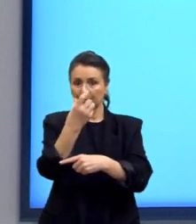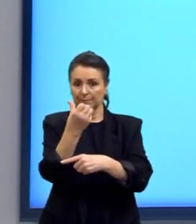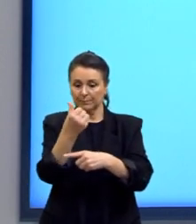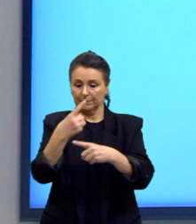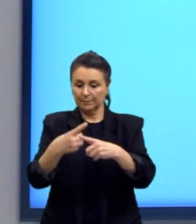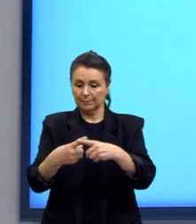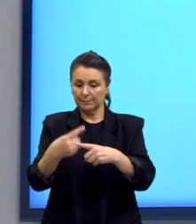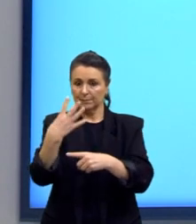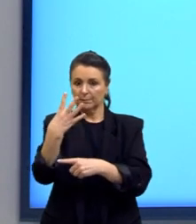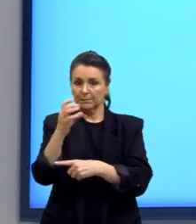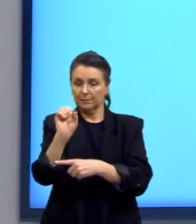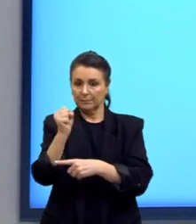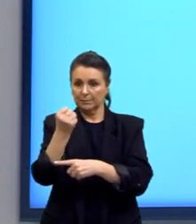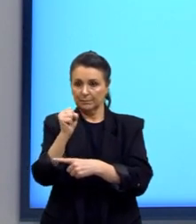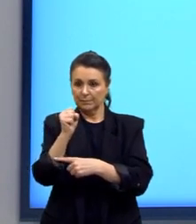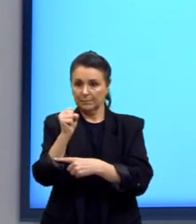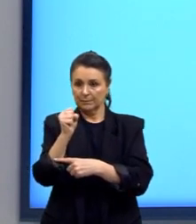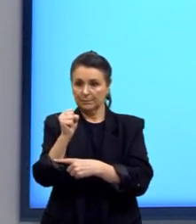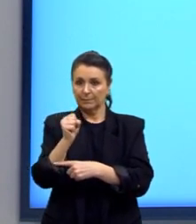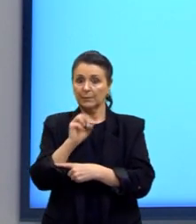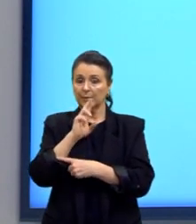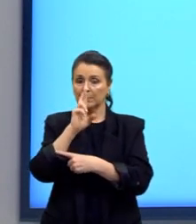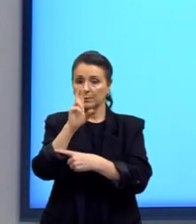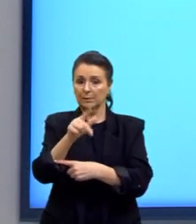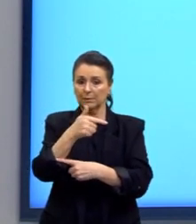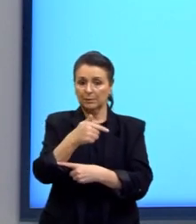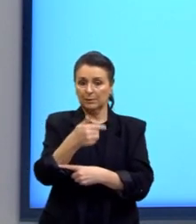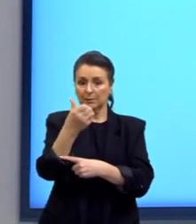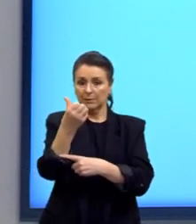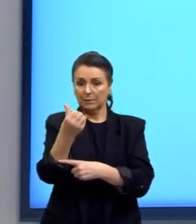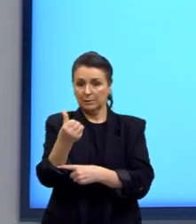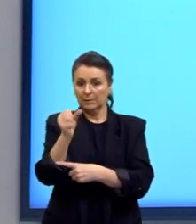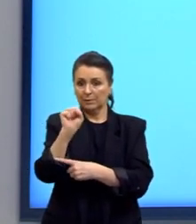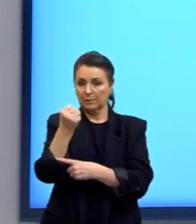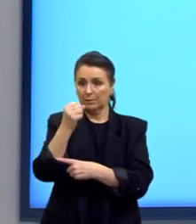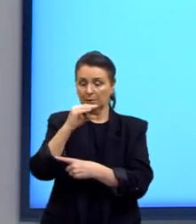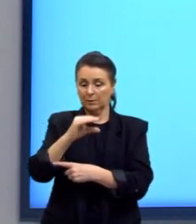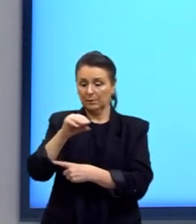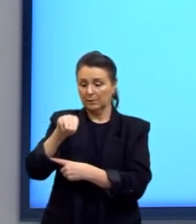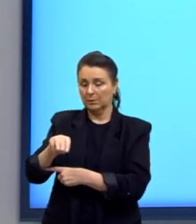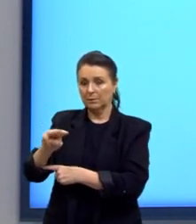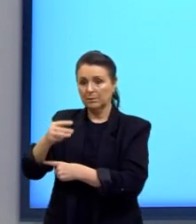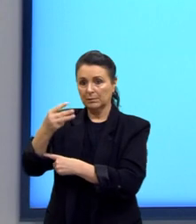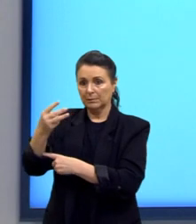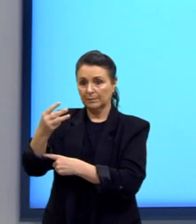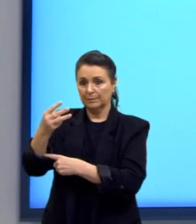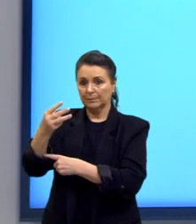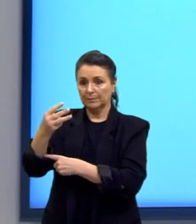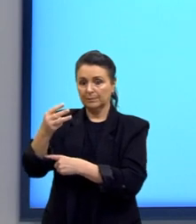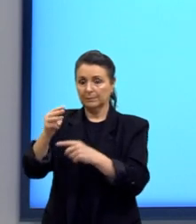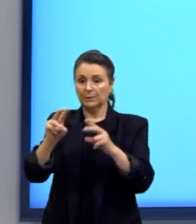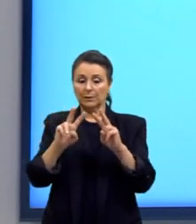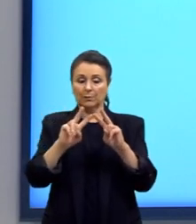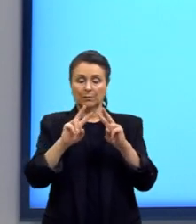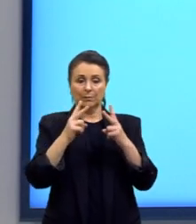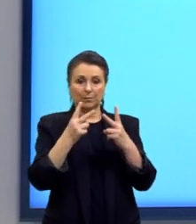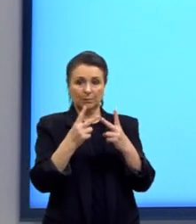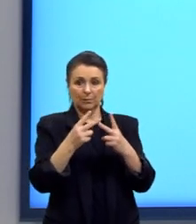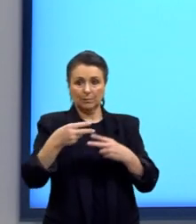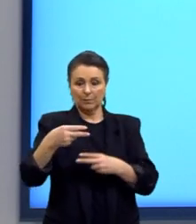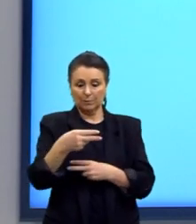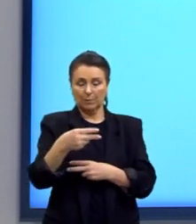16x 48 resultando Então os 768 cm cúbicos ou